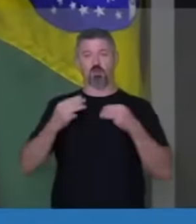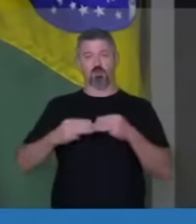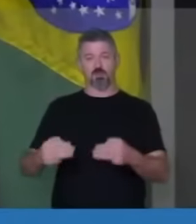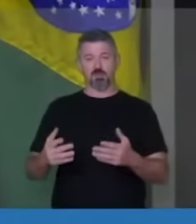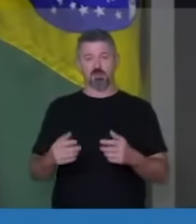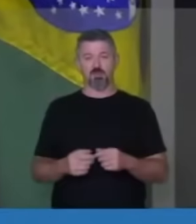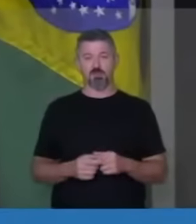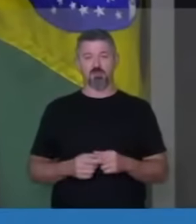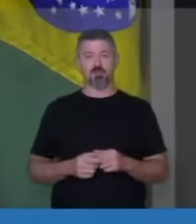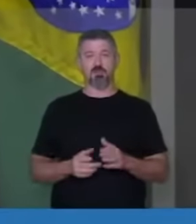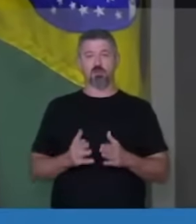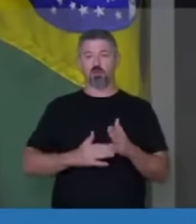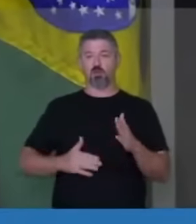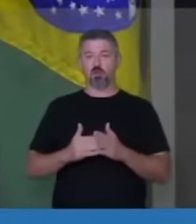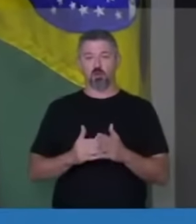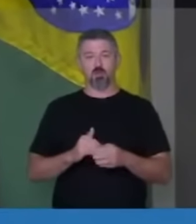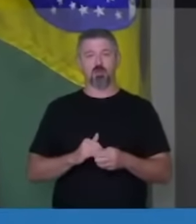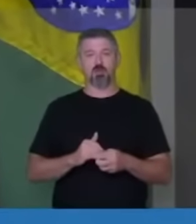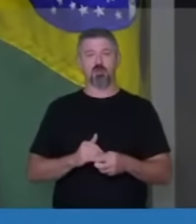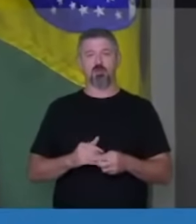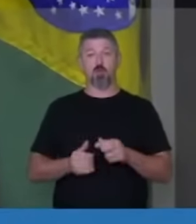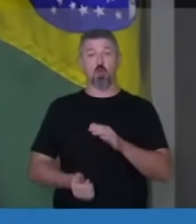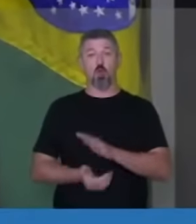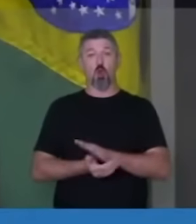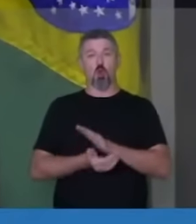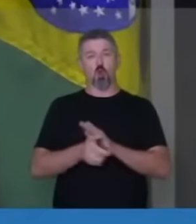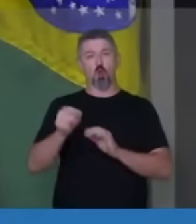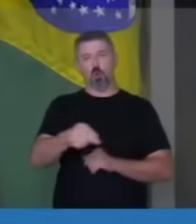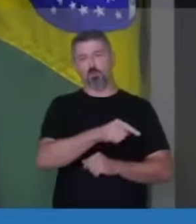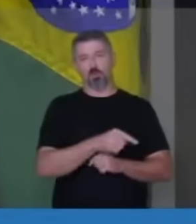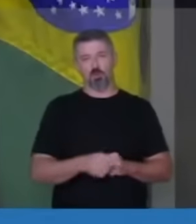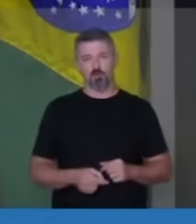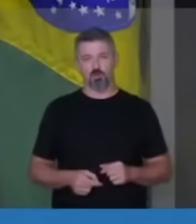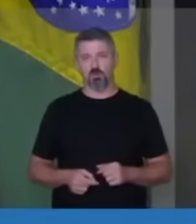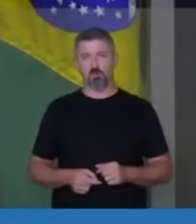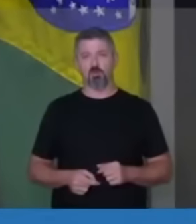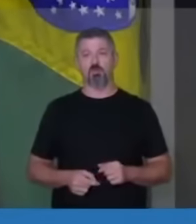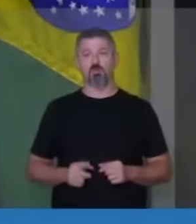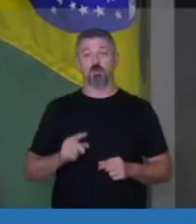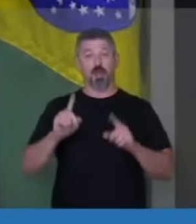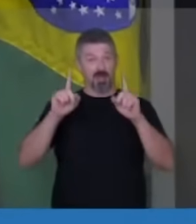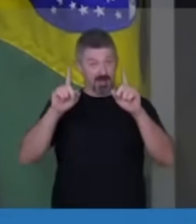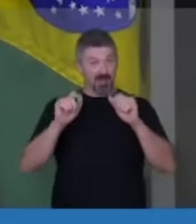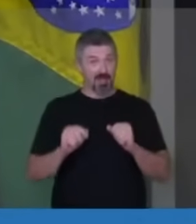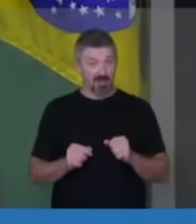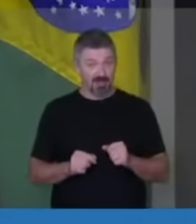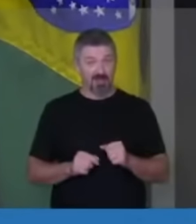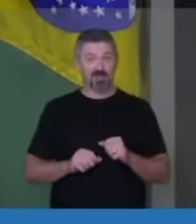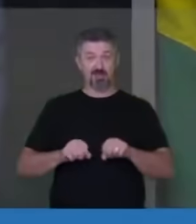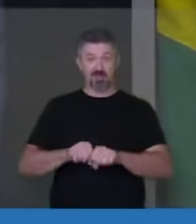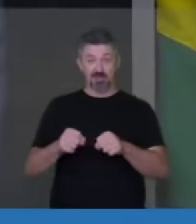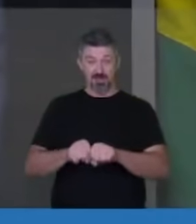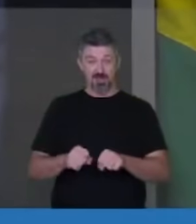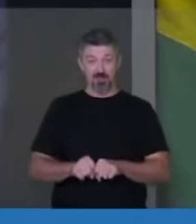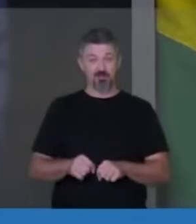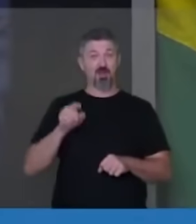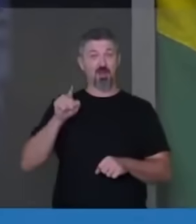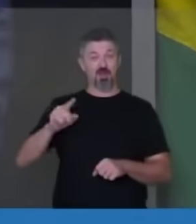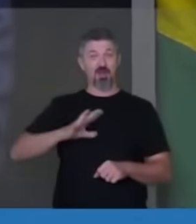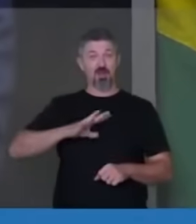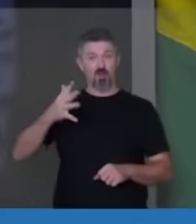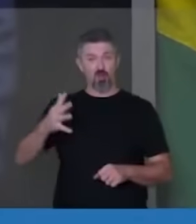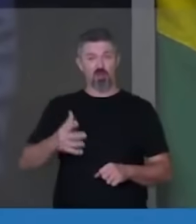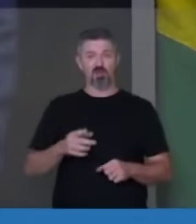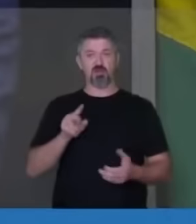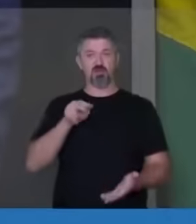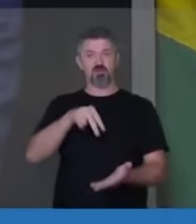ministério absolutamente corrompido, absolutamente, aliás, também sucateado, em que ele teve a